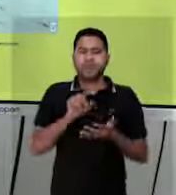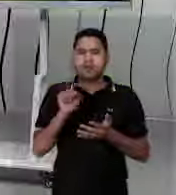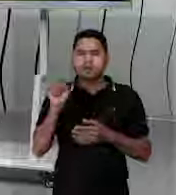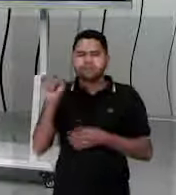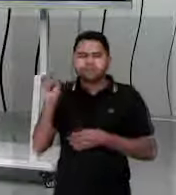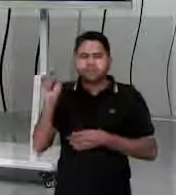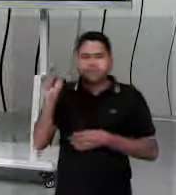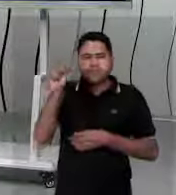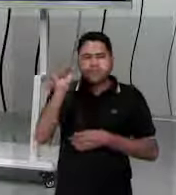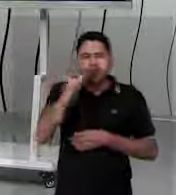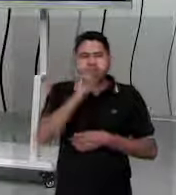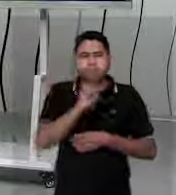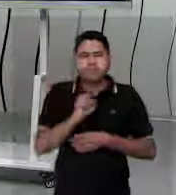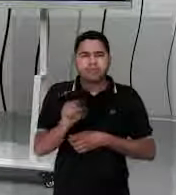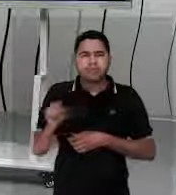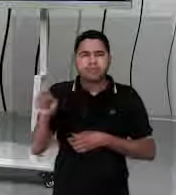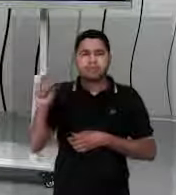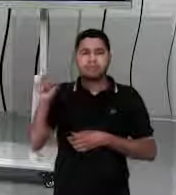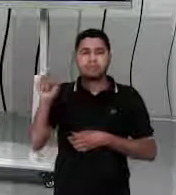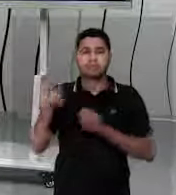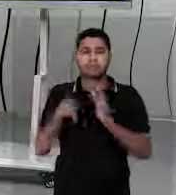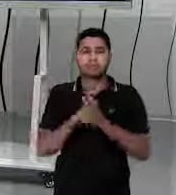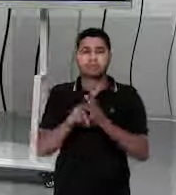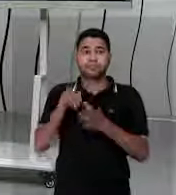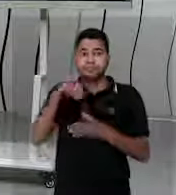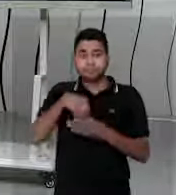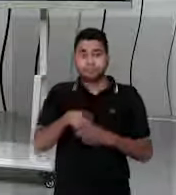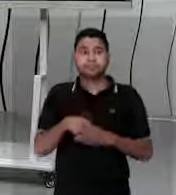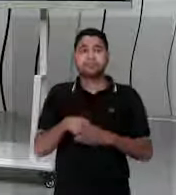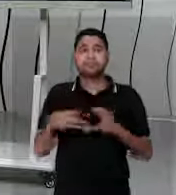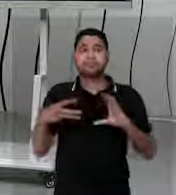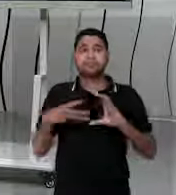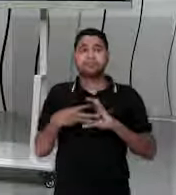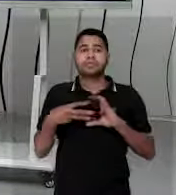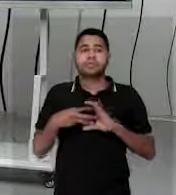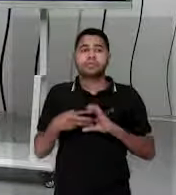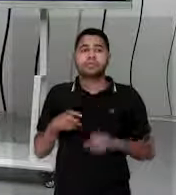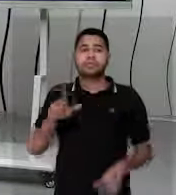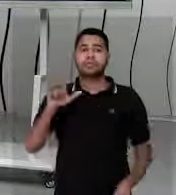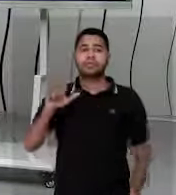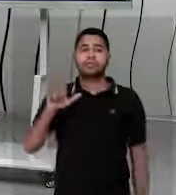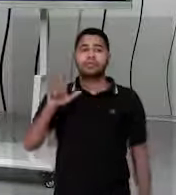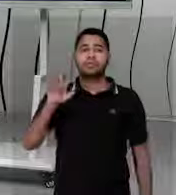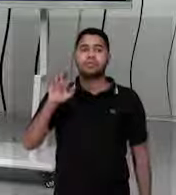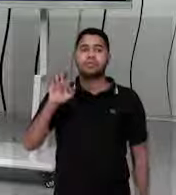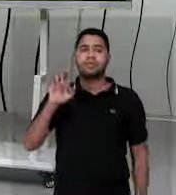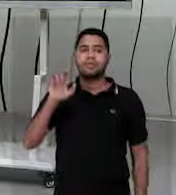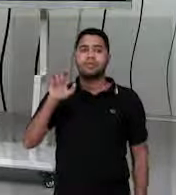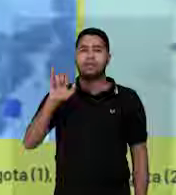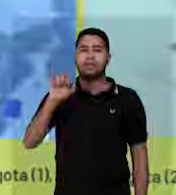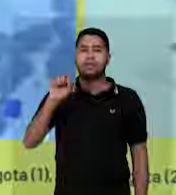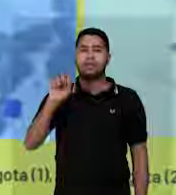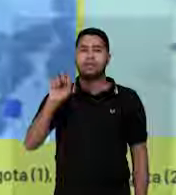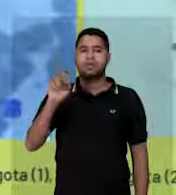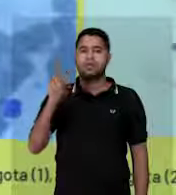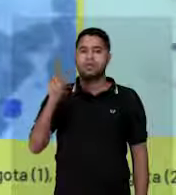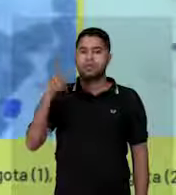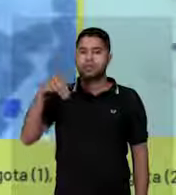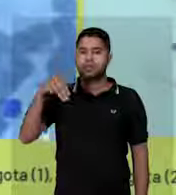pontinhos pequenininhos nessas células, são as leishmanias, as amastigotas, que